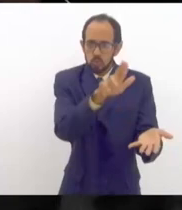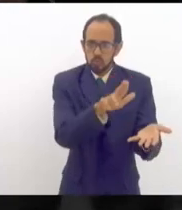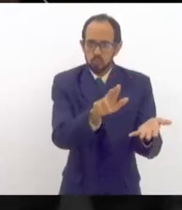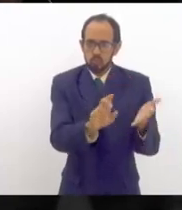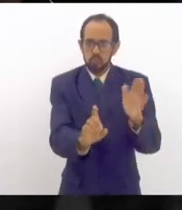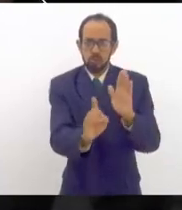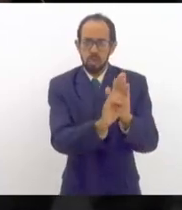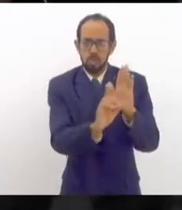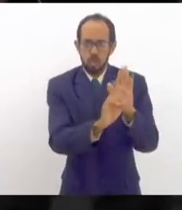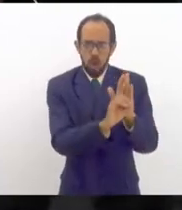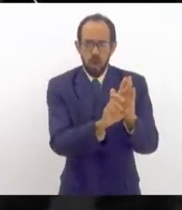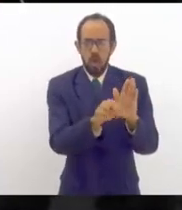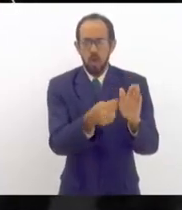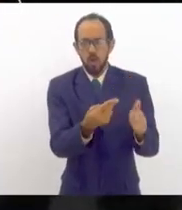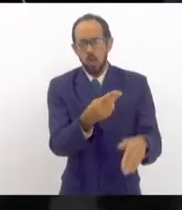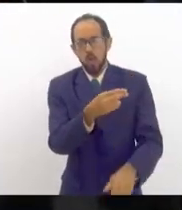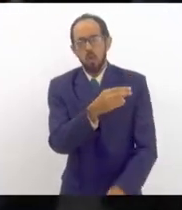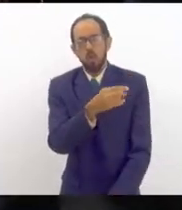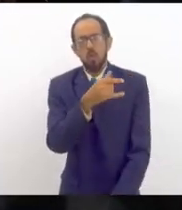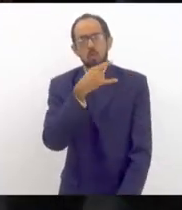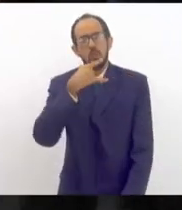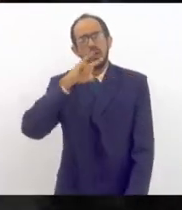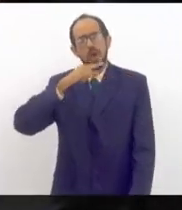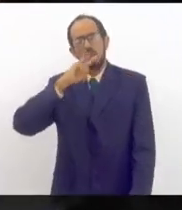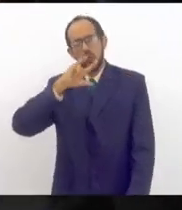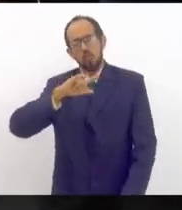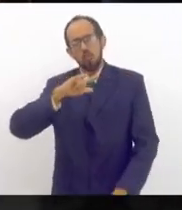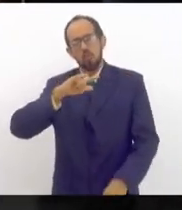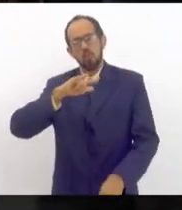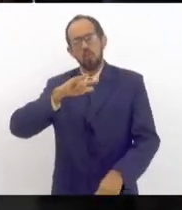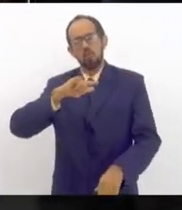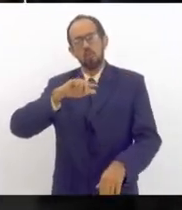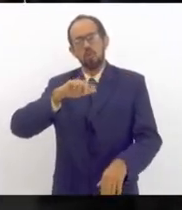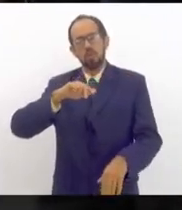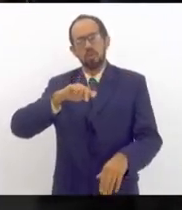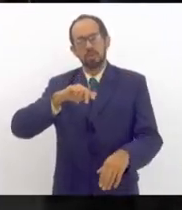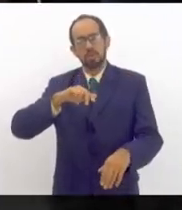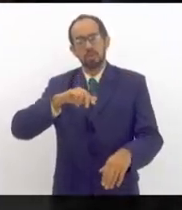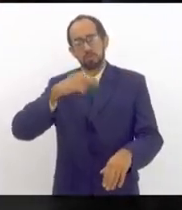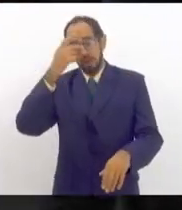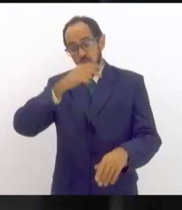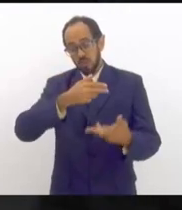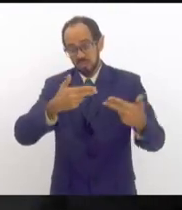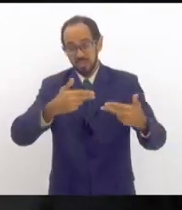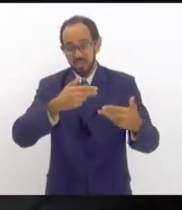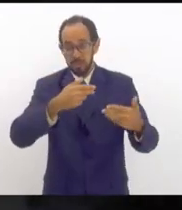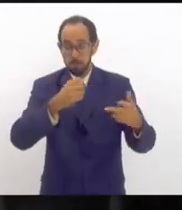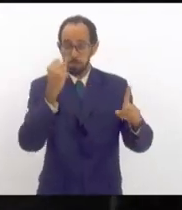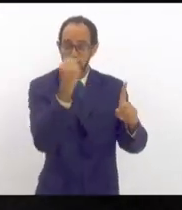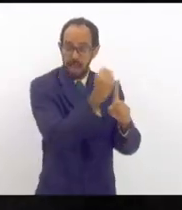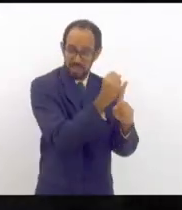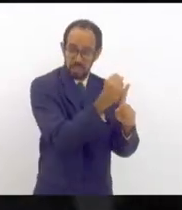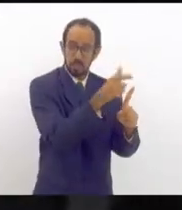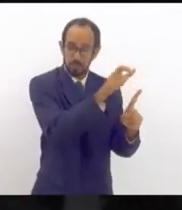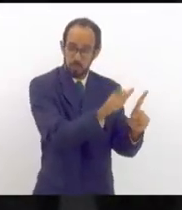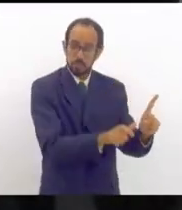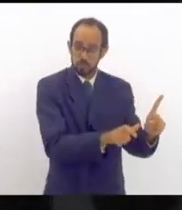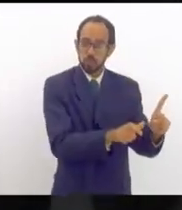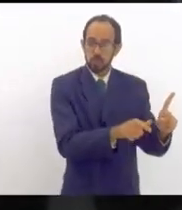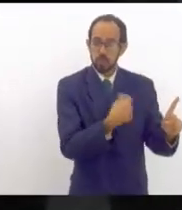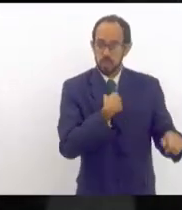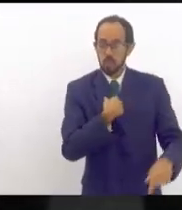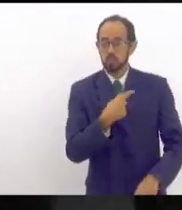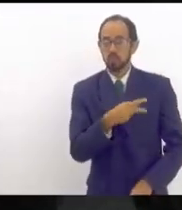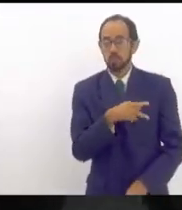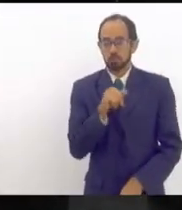de o do álcool excessivo ou de algo que de fato mata alguém nós eu como pai